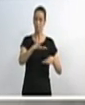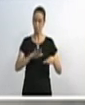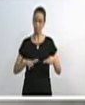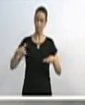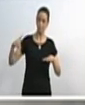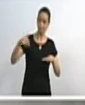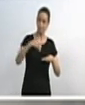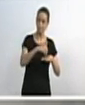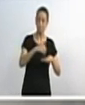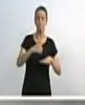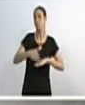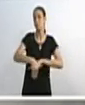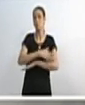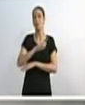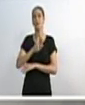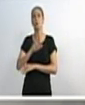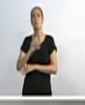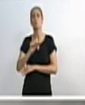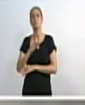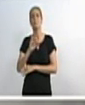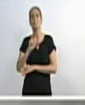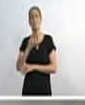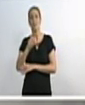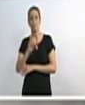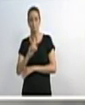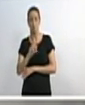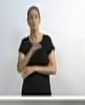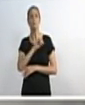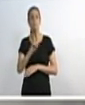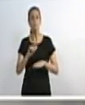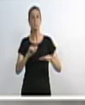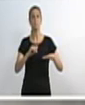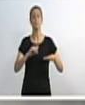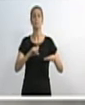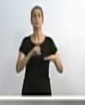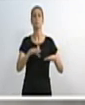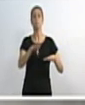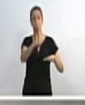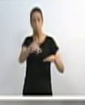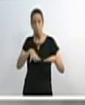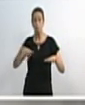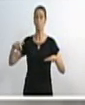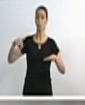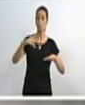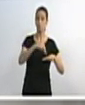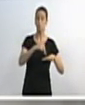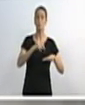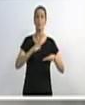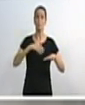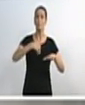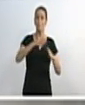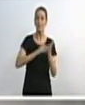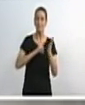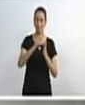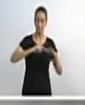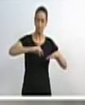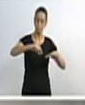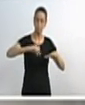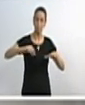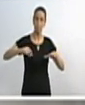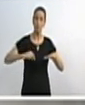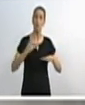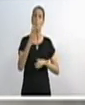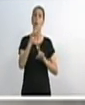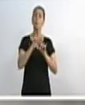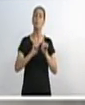Zimmer, se pinta uma faixa de pedestre hoje, daqui a 3, 4 meses, ela está completamente apagada.